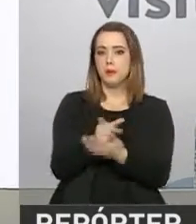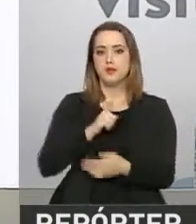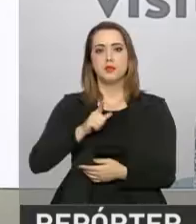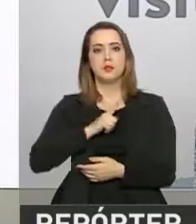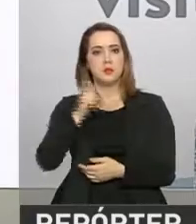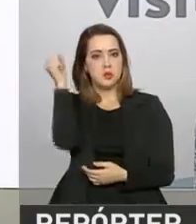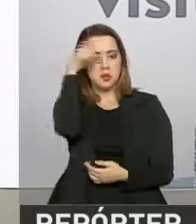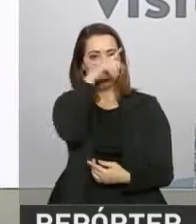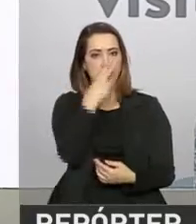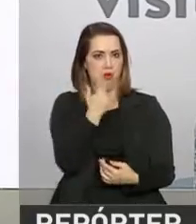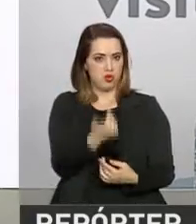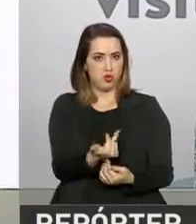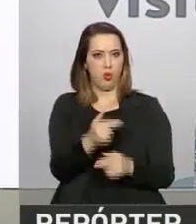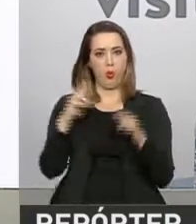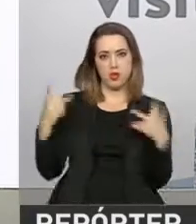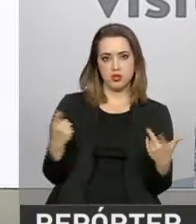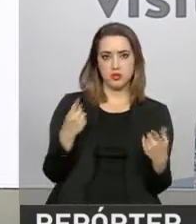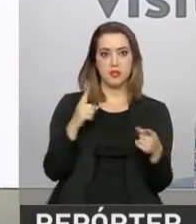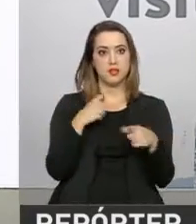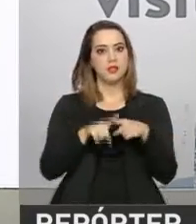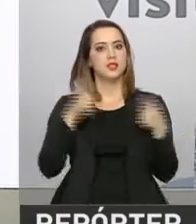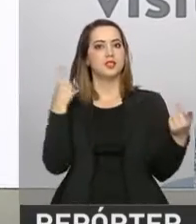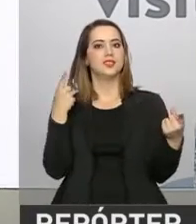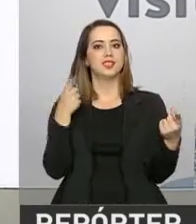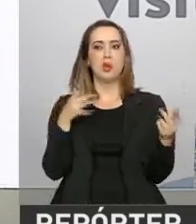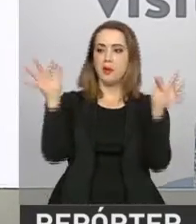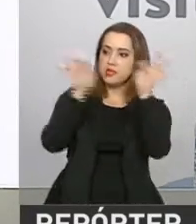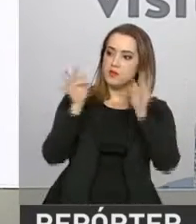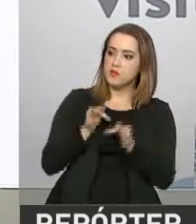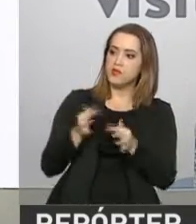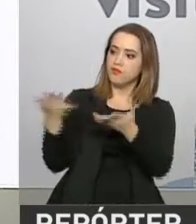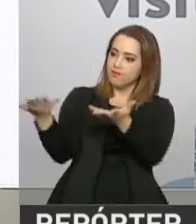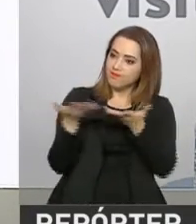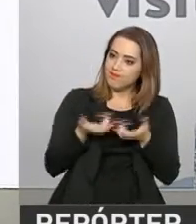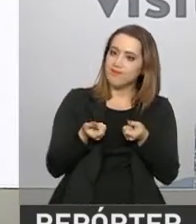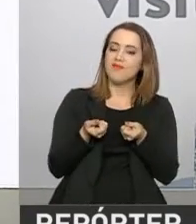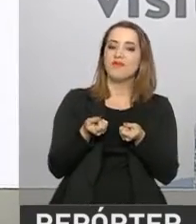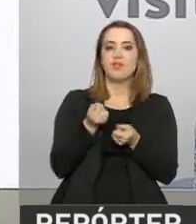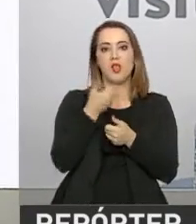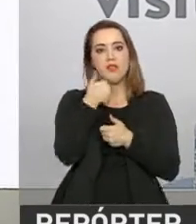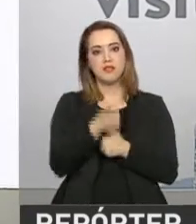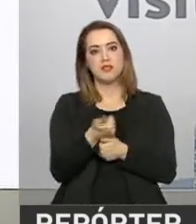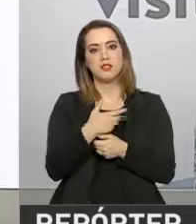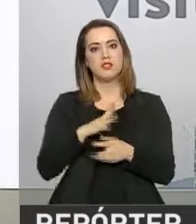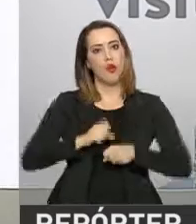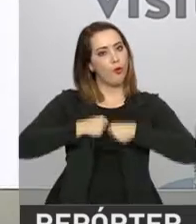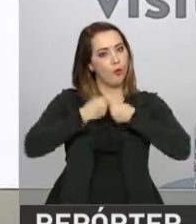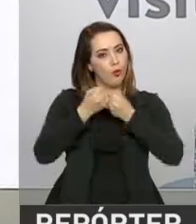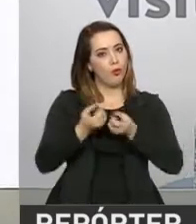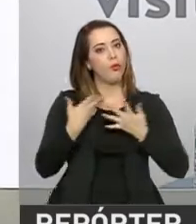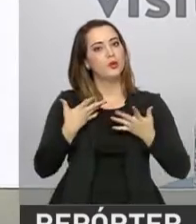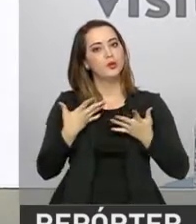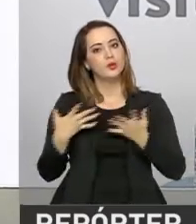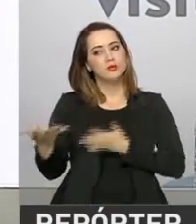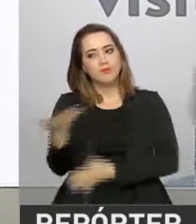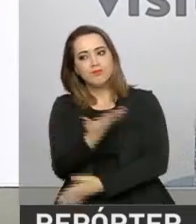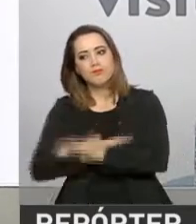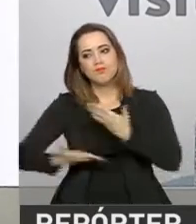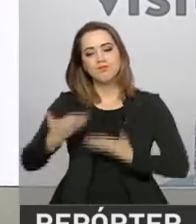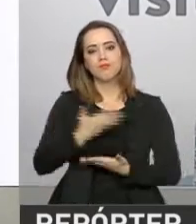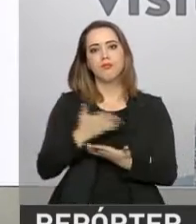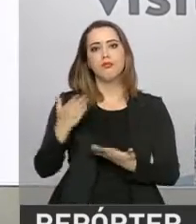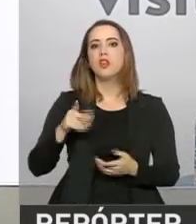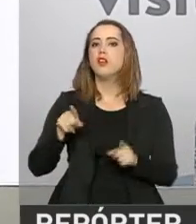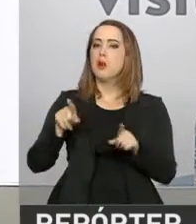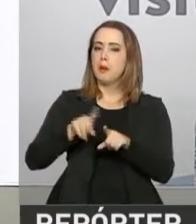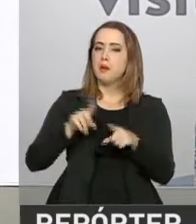dificuldade de idioma, compensar-se isso por um esforço de relacionamento cada vez mais raro, e